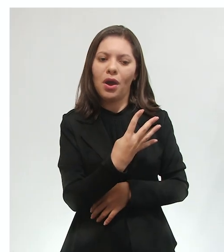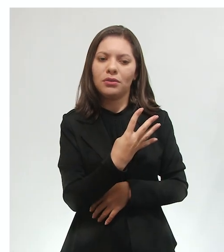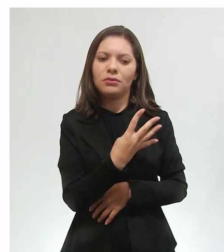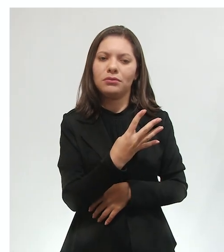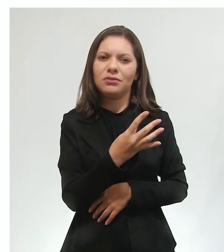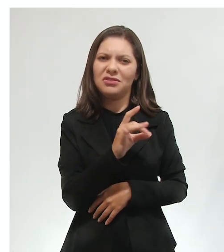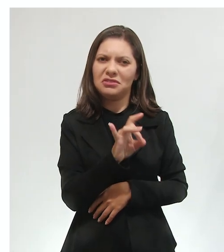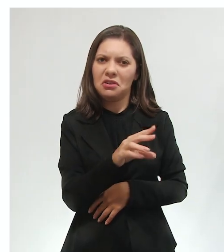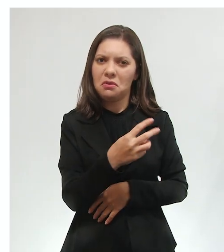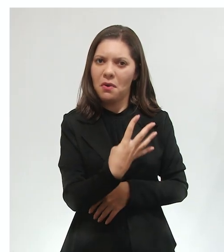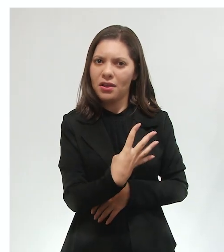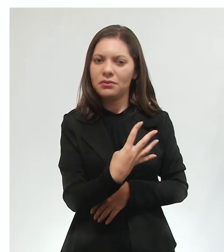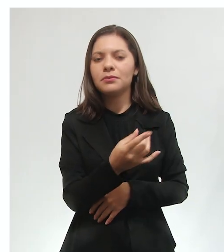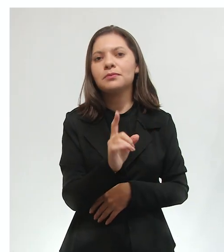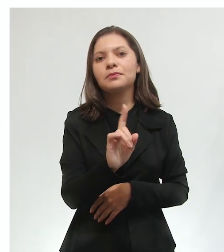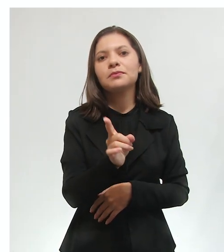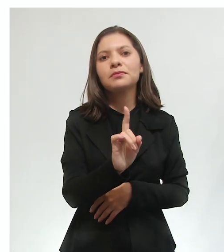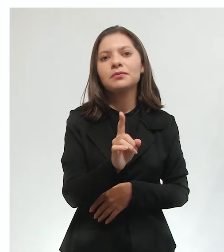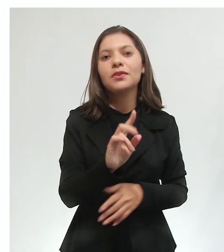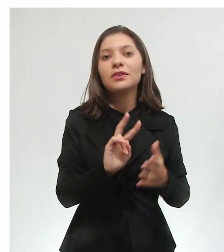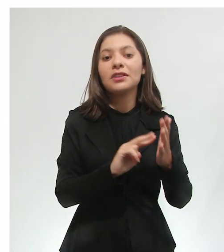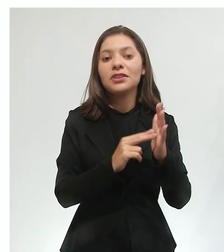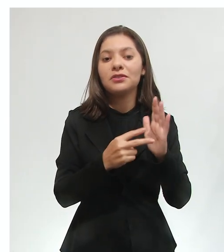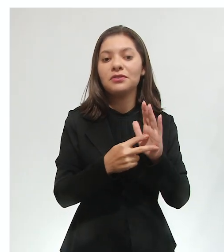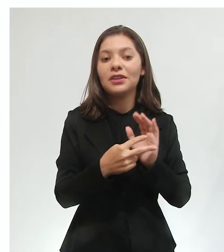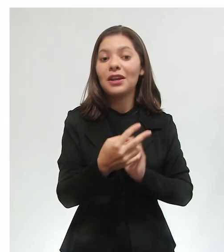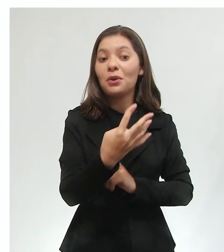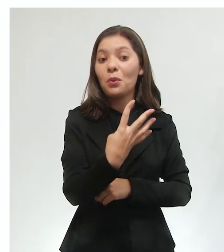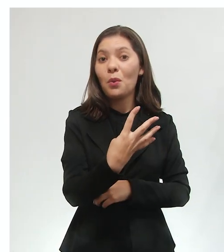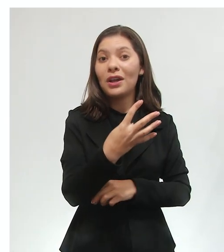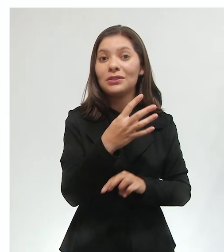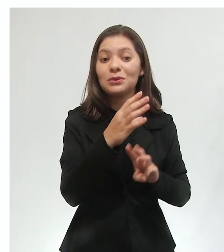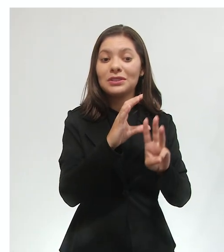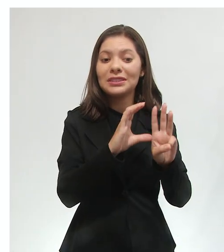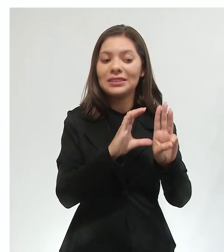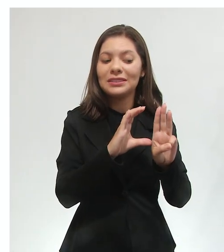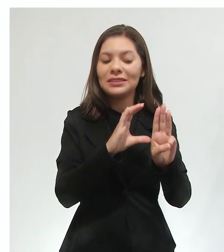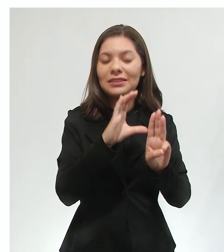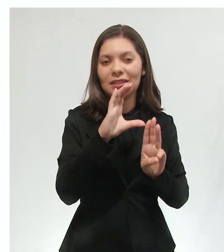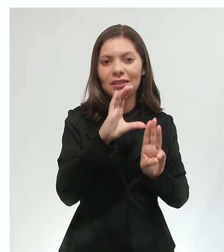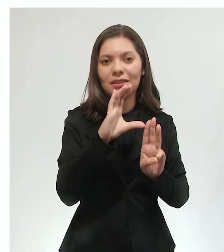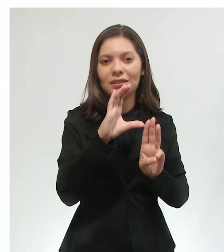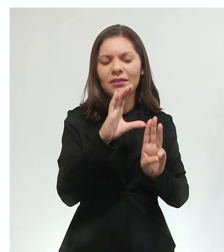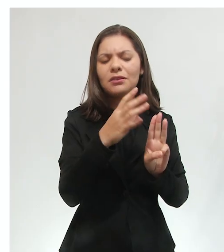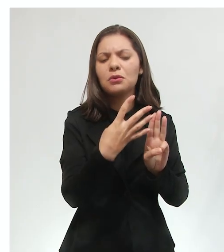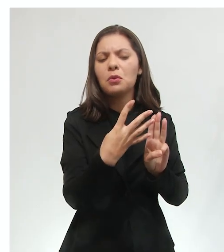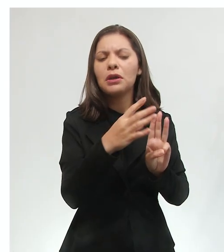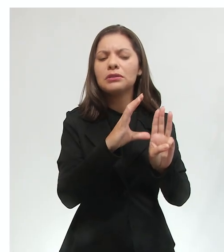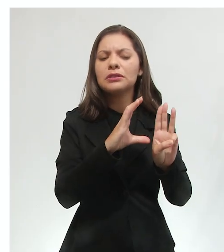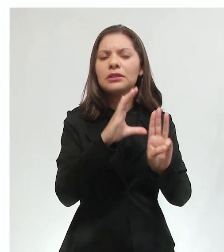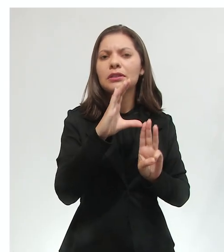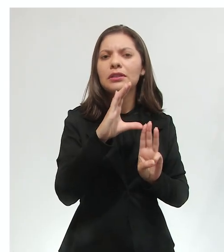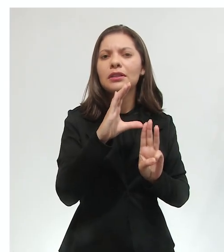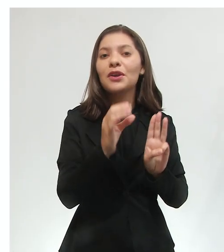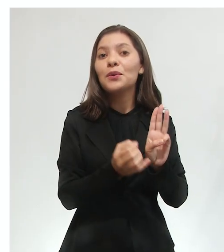apenas o número 4, eu estou dizendo 4 centenas. E 4 centenas